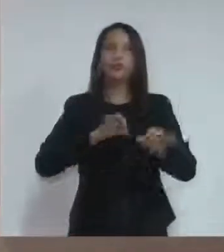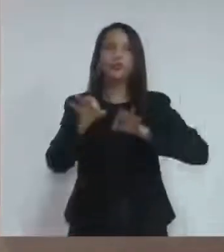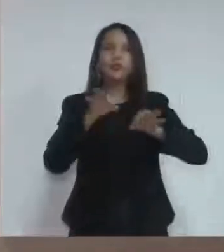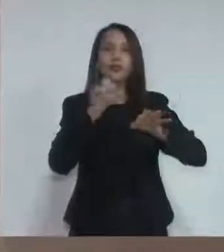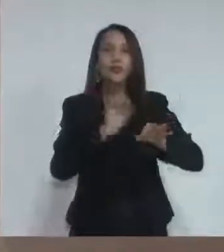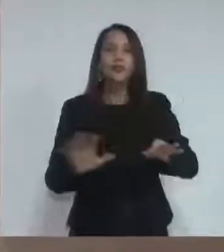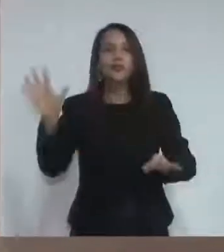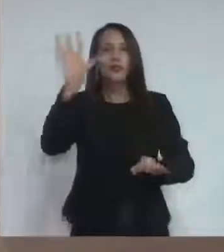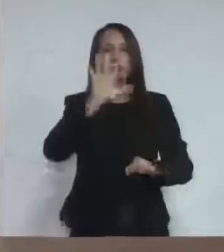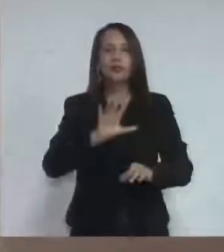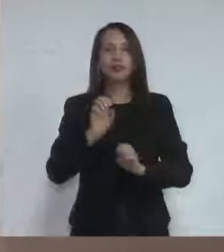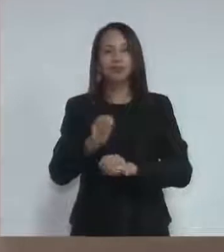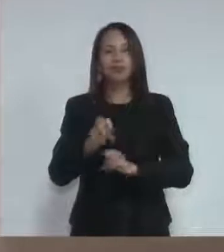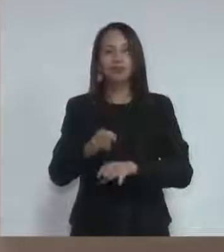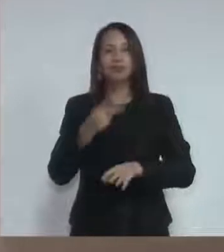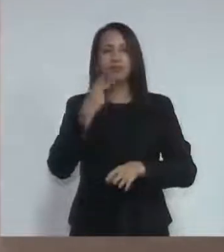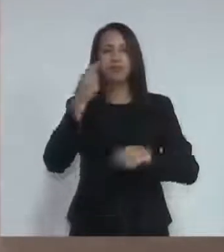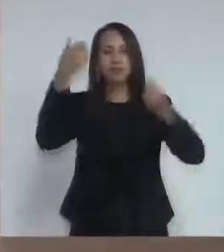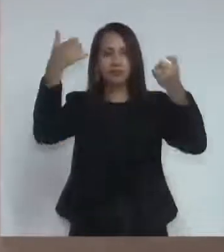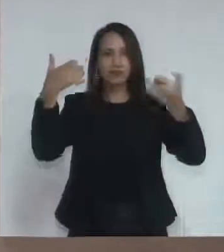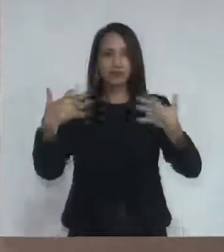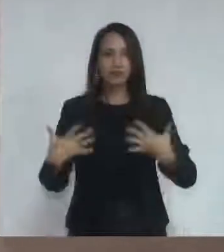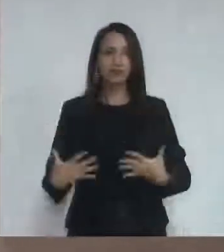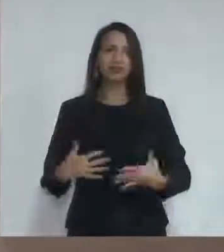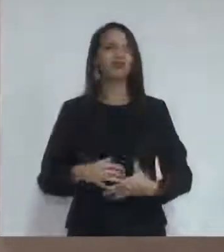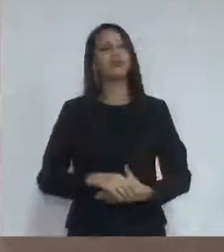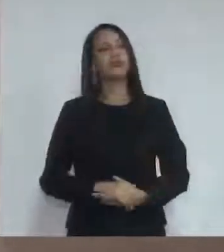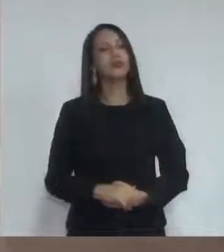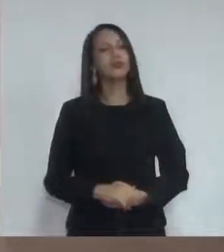Educação, ele diz o seguinte: